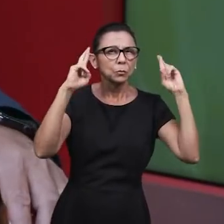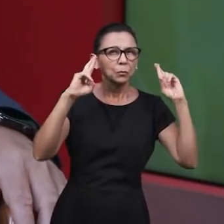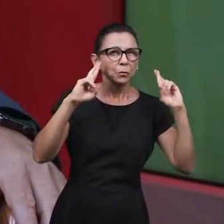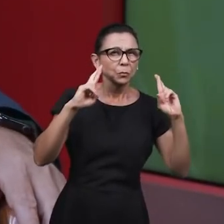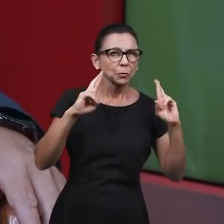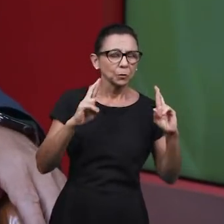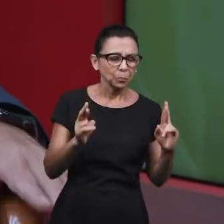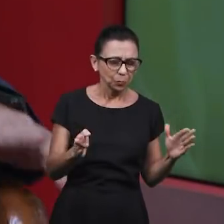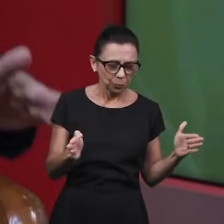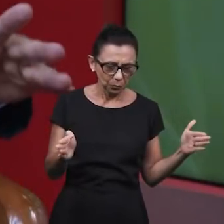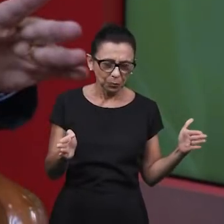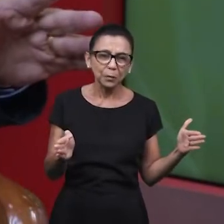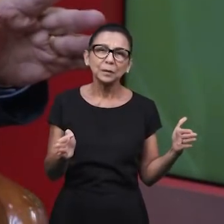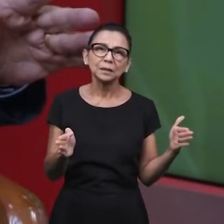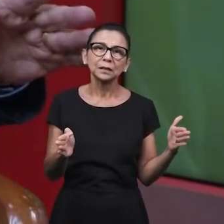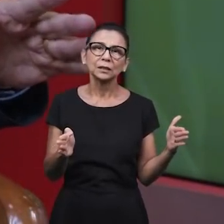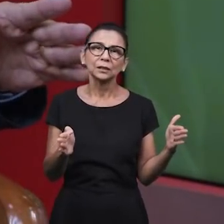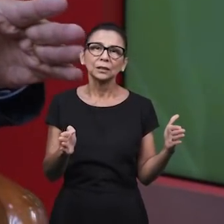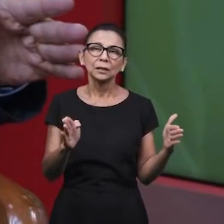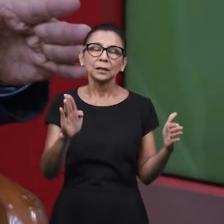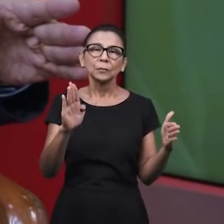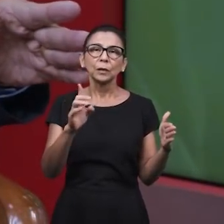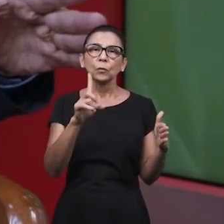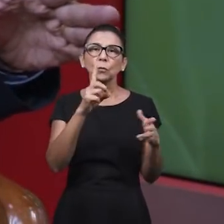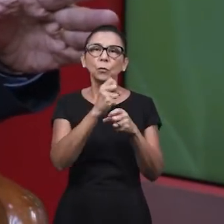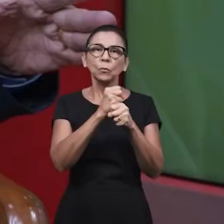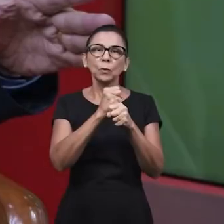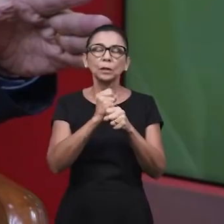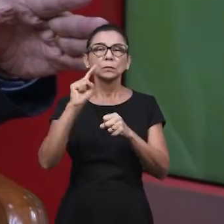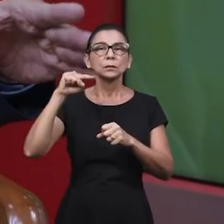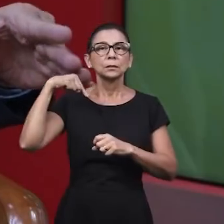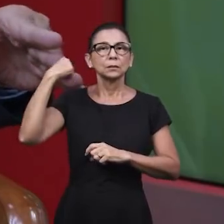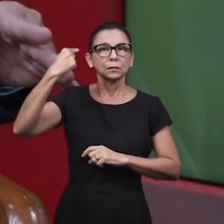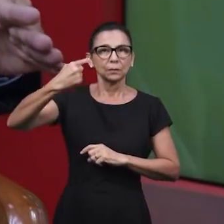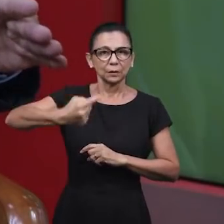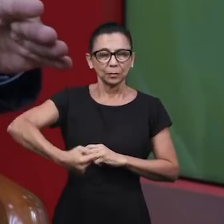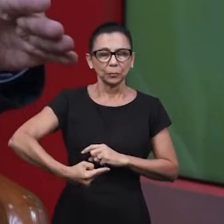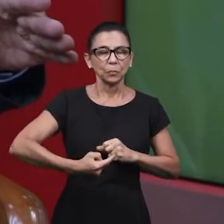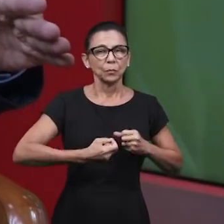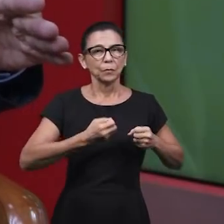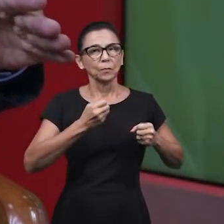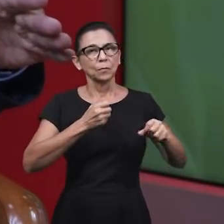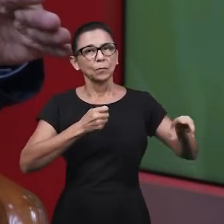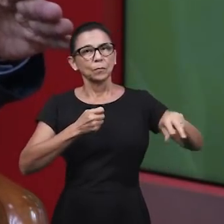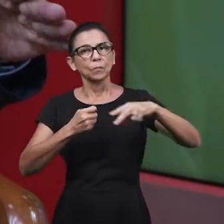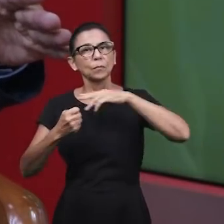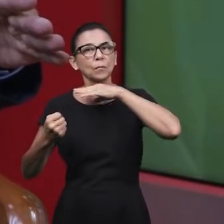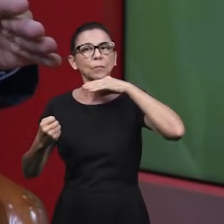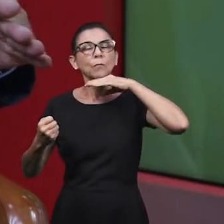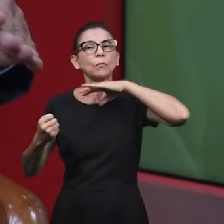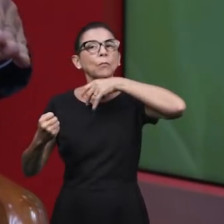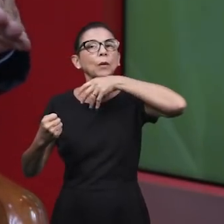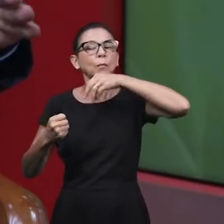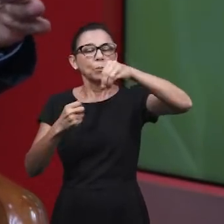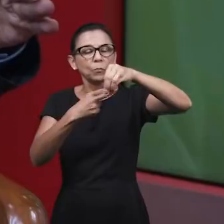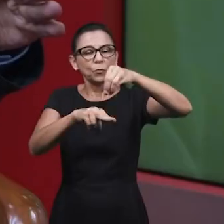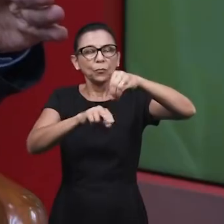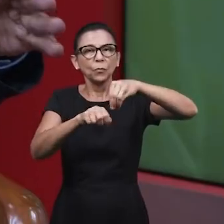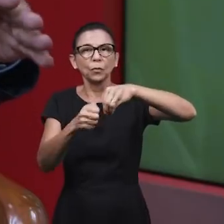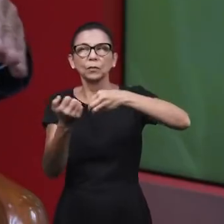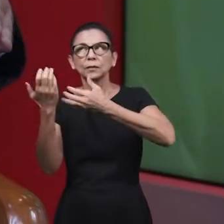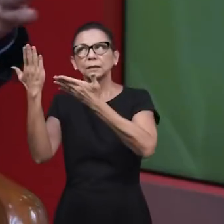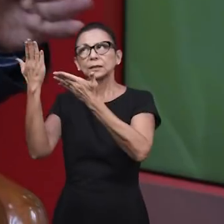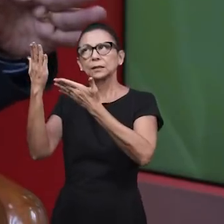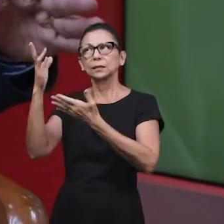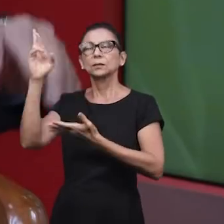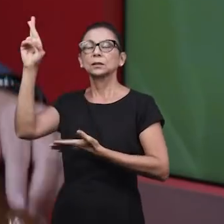mundo. Agora não era mais só de uma família, de um povo, mas era o perdão dos